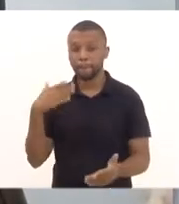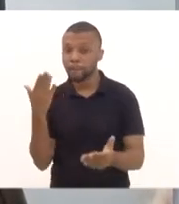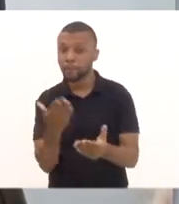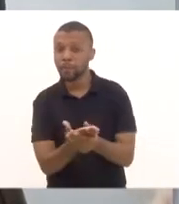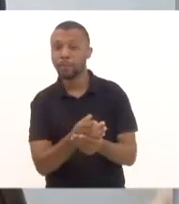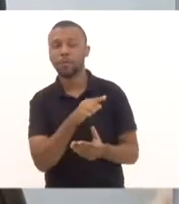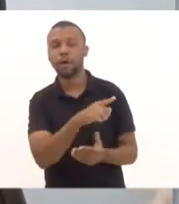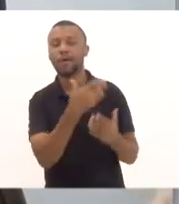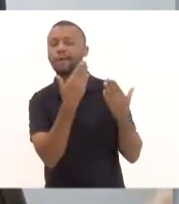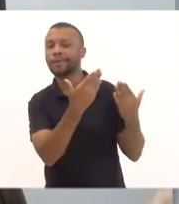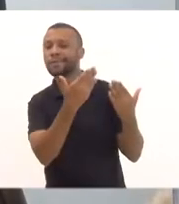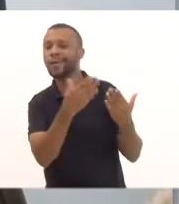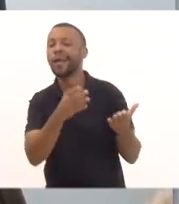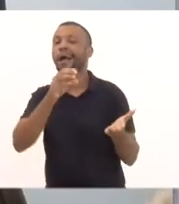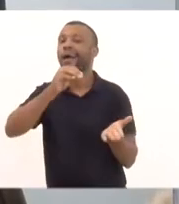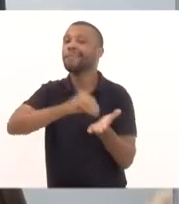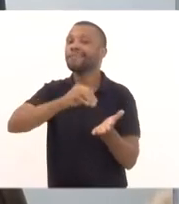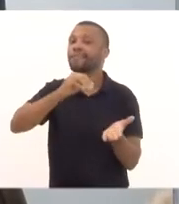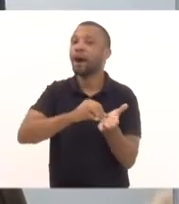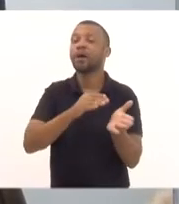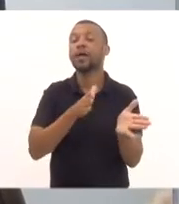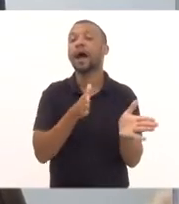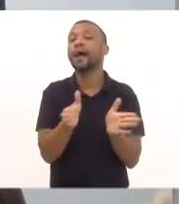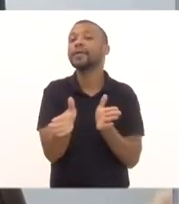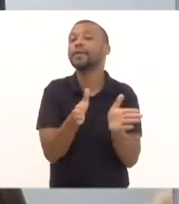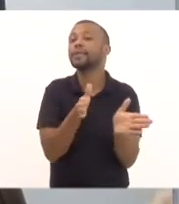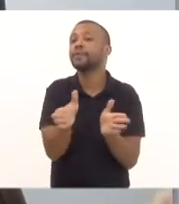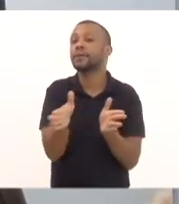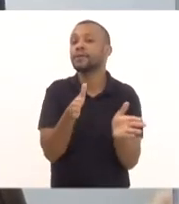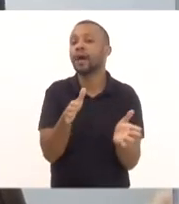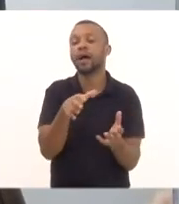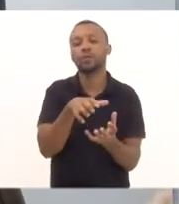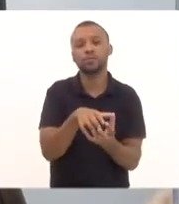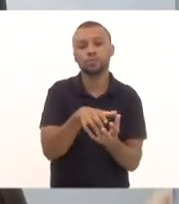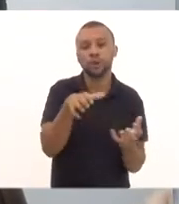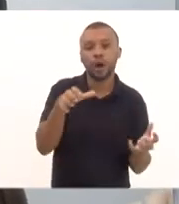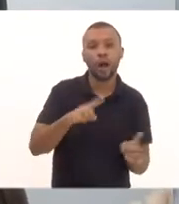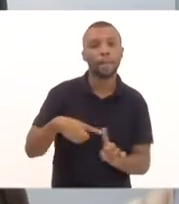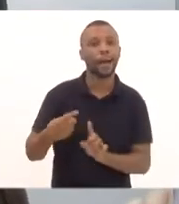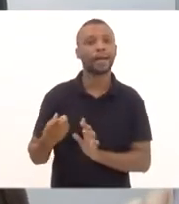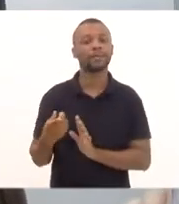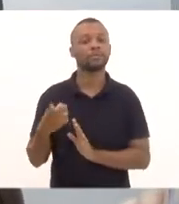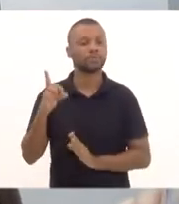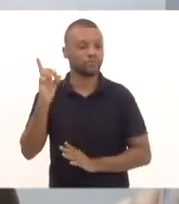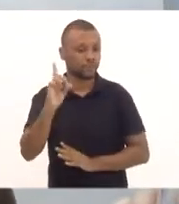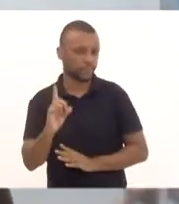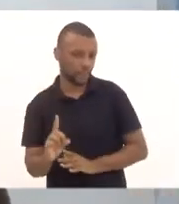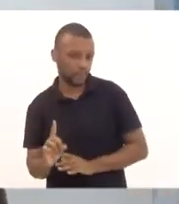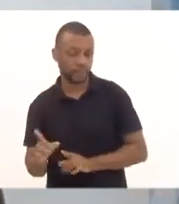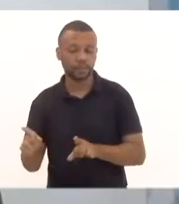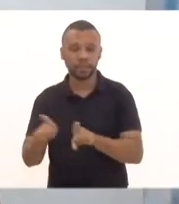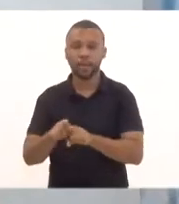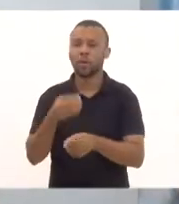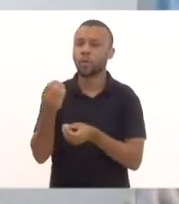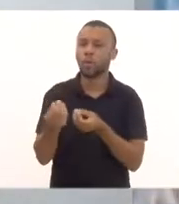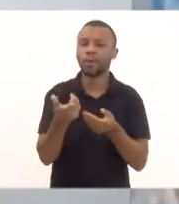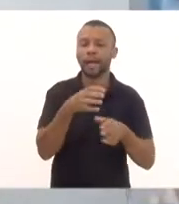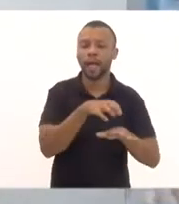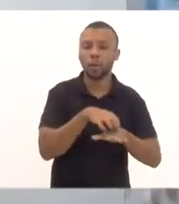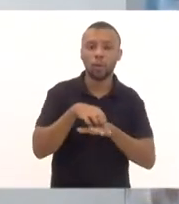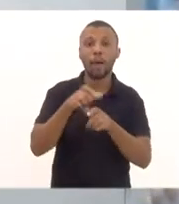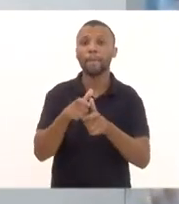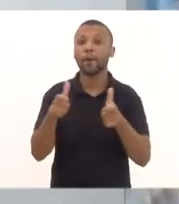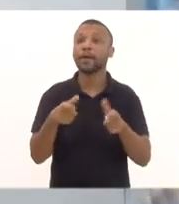a falta de acessibilidade para os idosos os deficientes como também a forma que é transportada a maioria da população